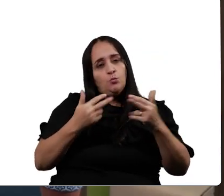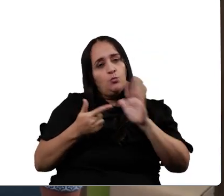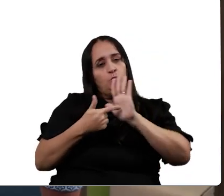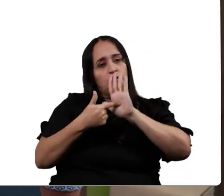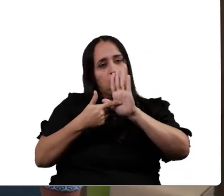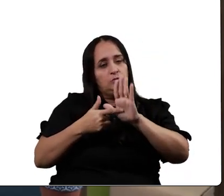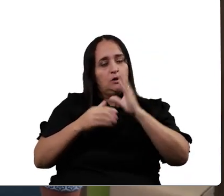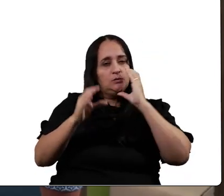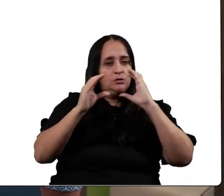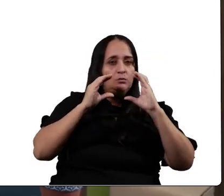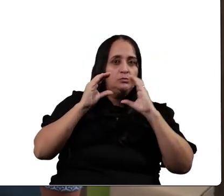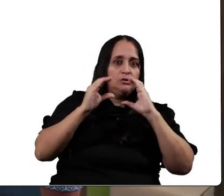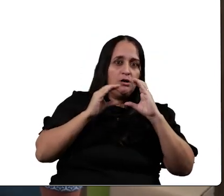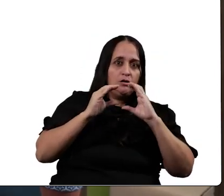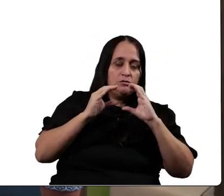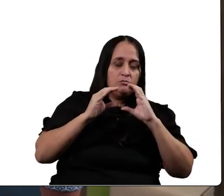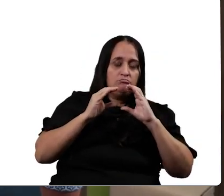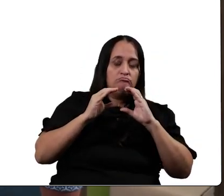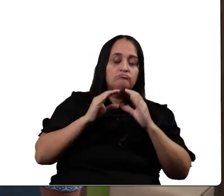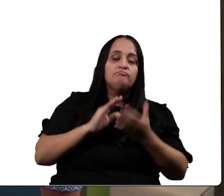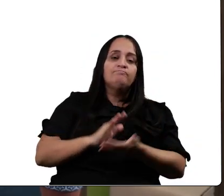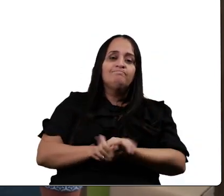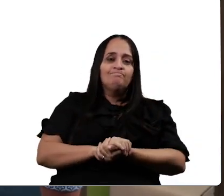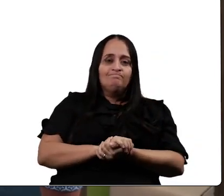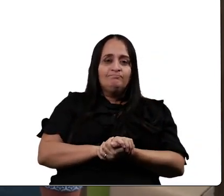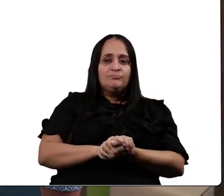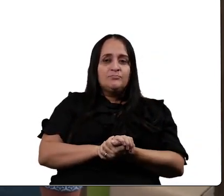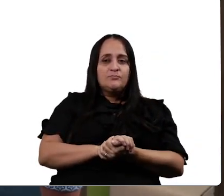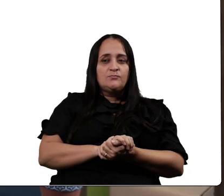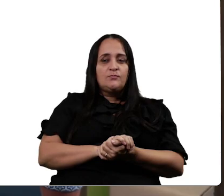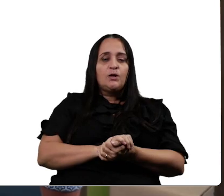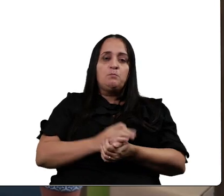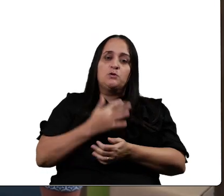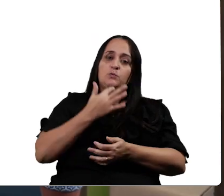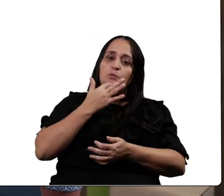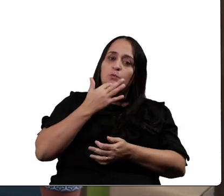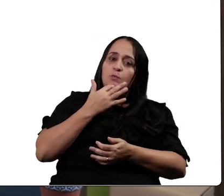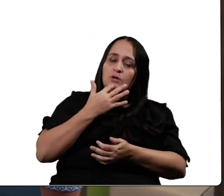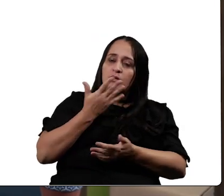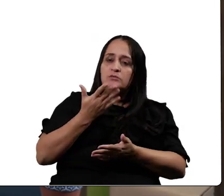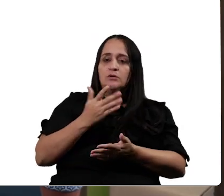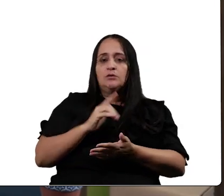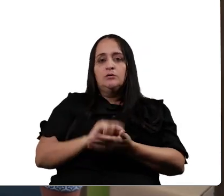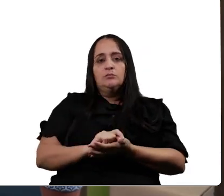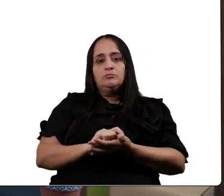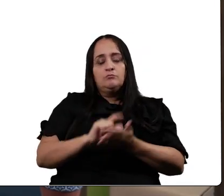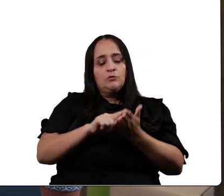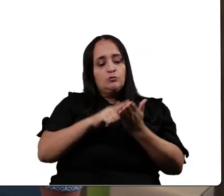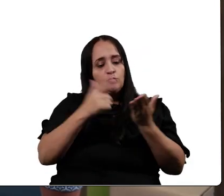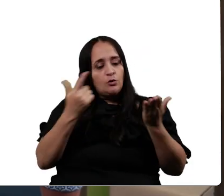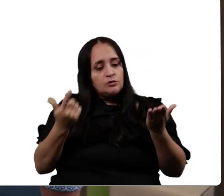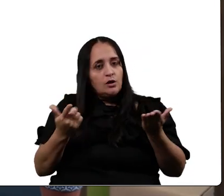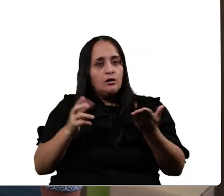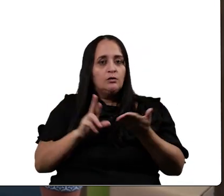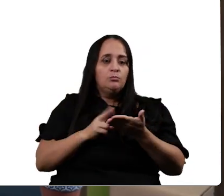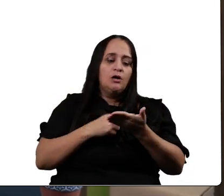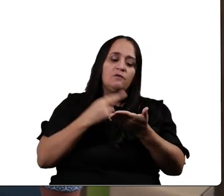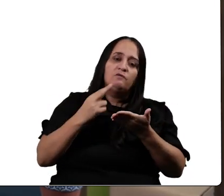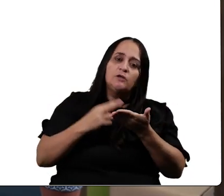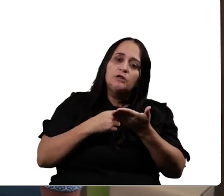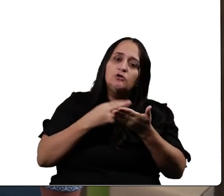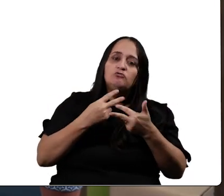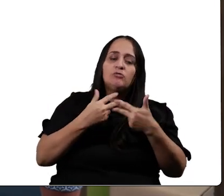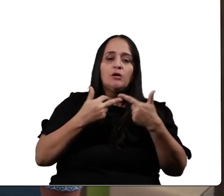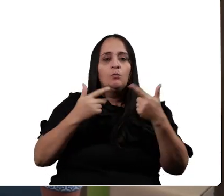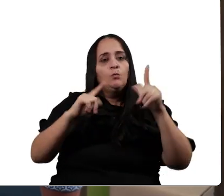comunicação bem acessível, que a maioria das pessoas conhece, tá? Como um jornal, uma revista. Então, quando você lê um texto e tem